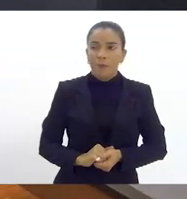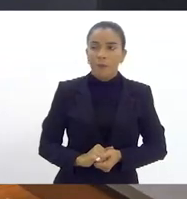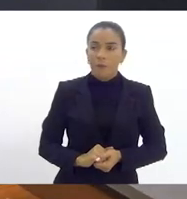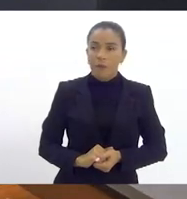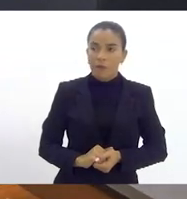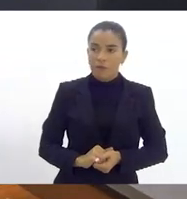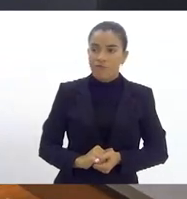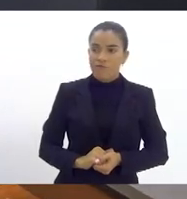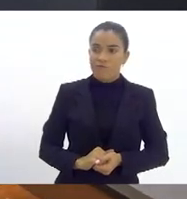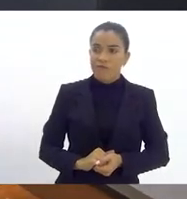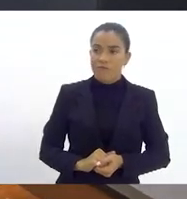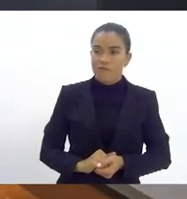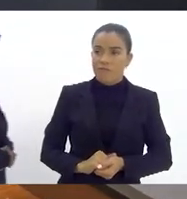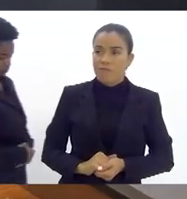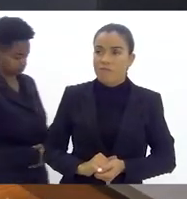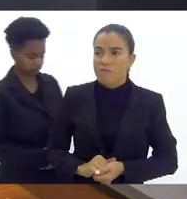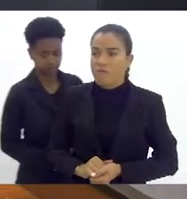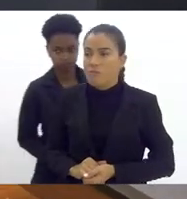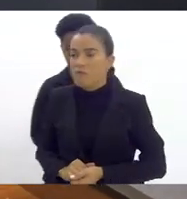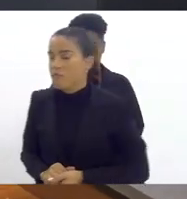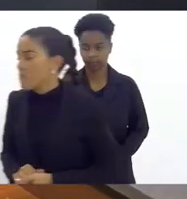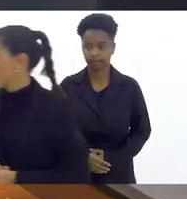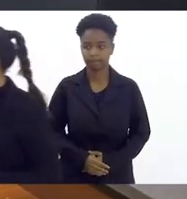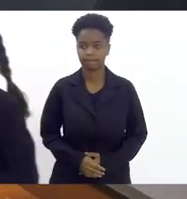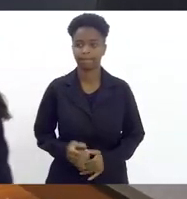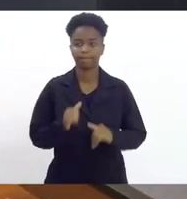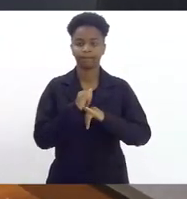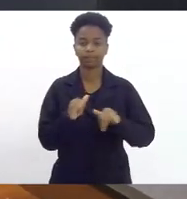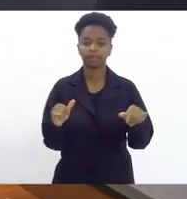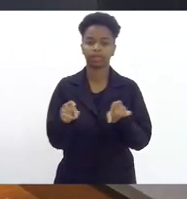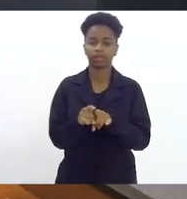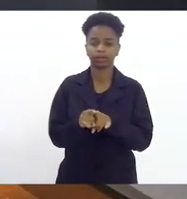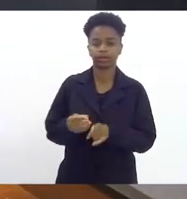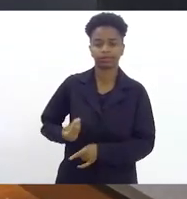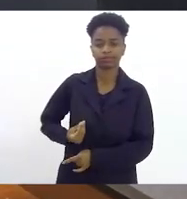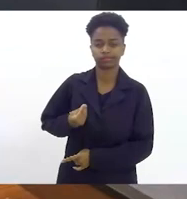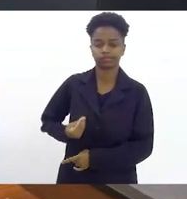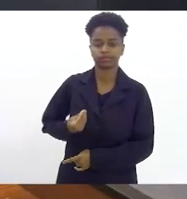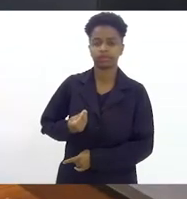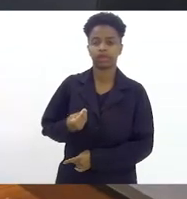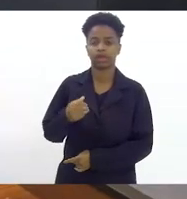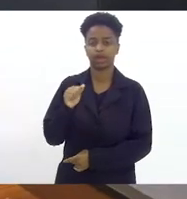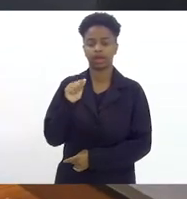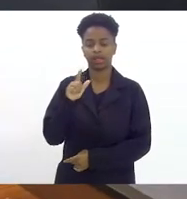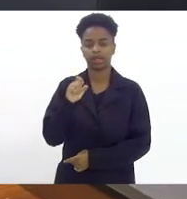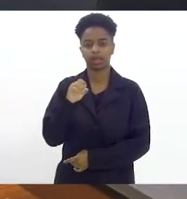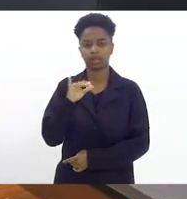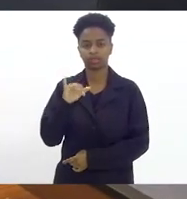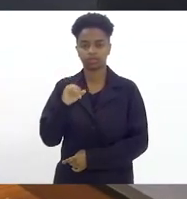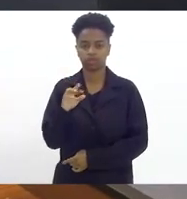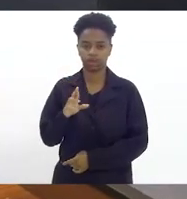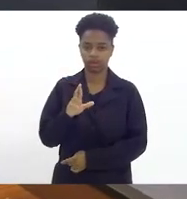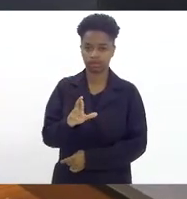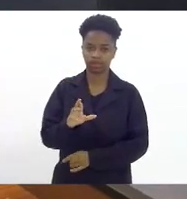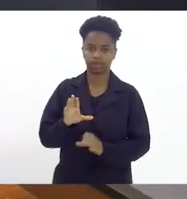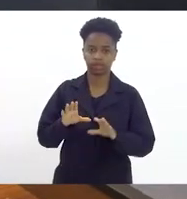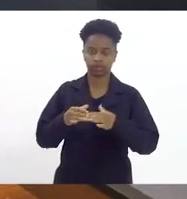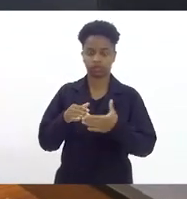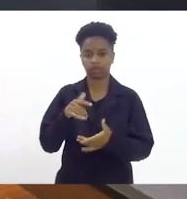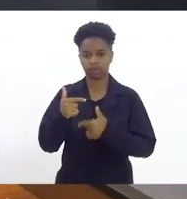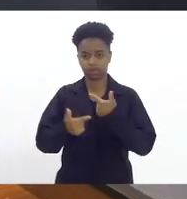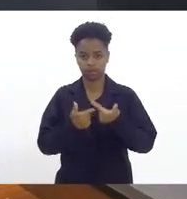queria registrar a presença do indalécio representando a Central Única dos Trabalhadores